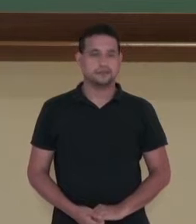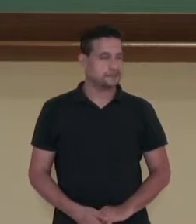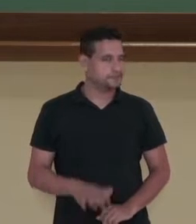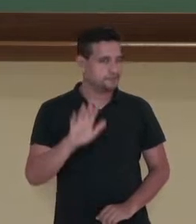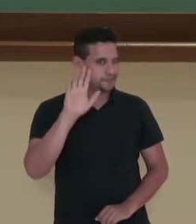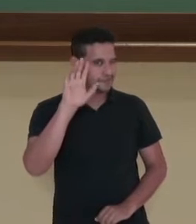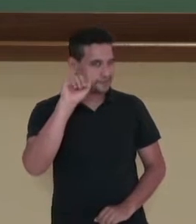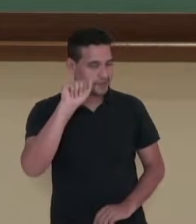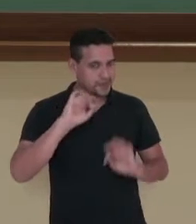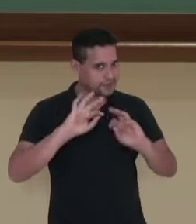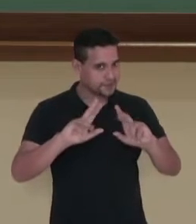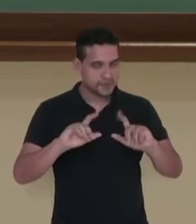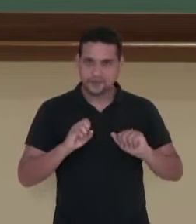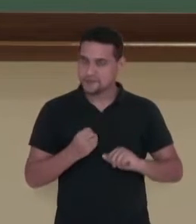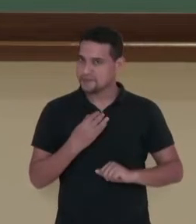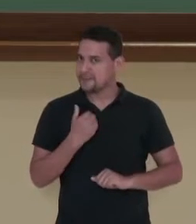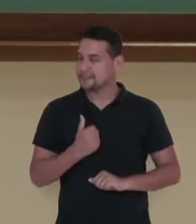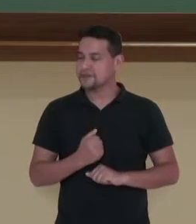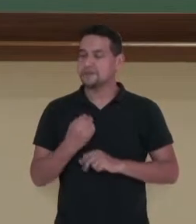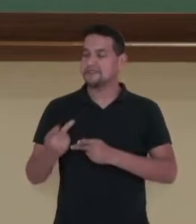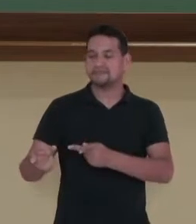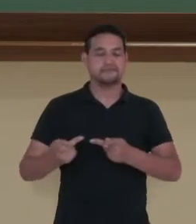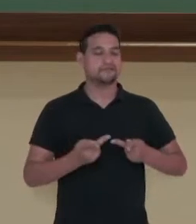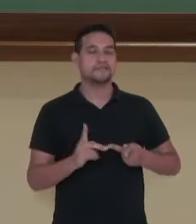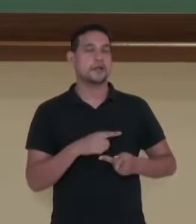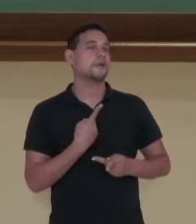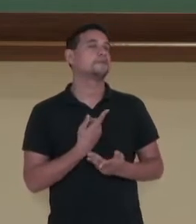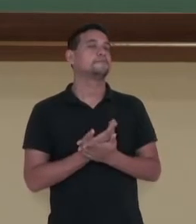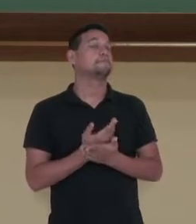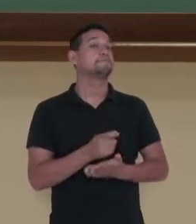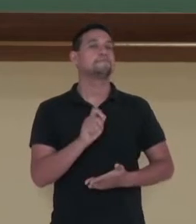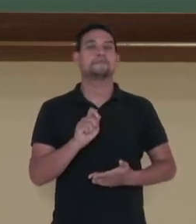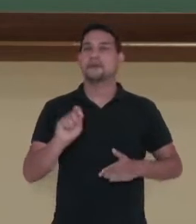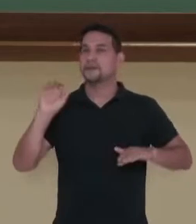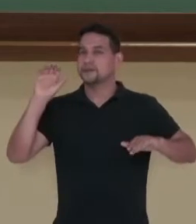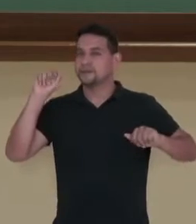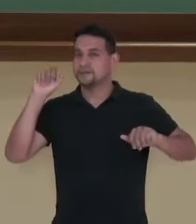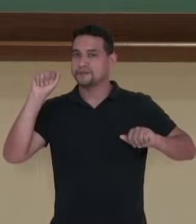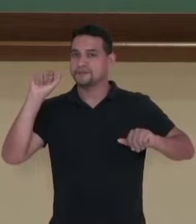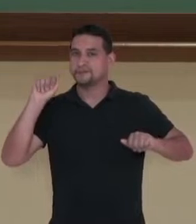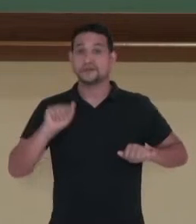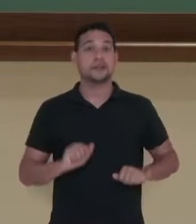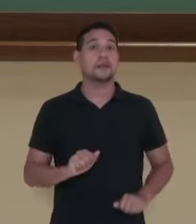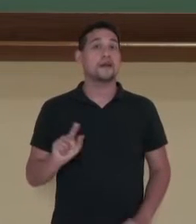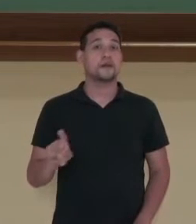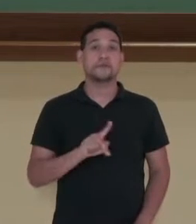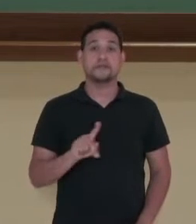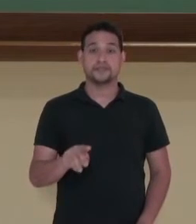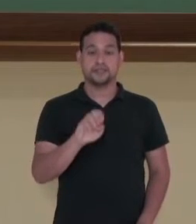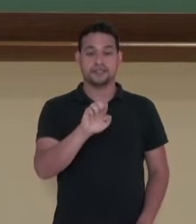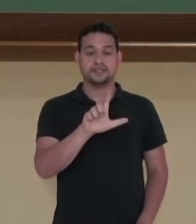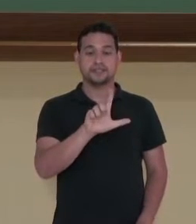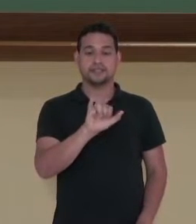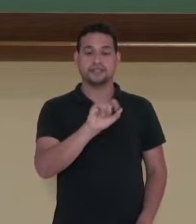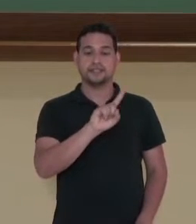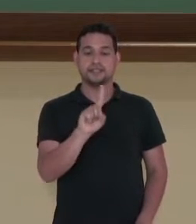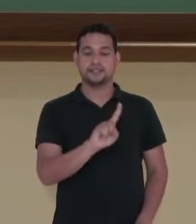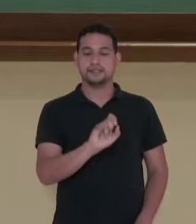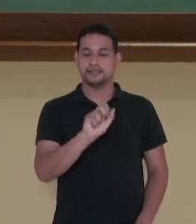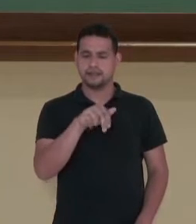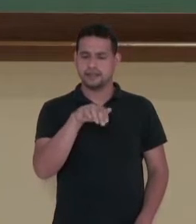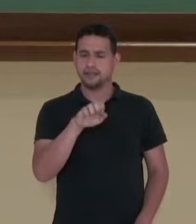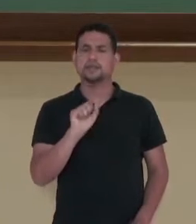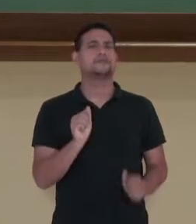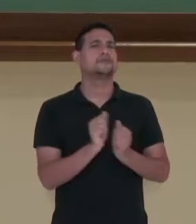Hola chicos, ¿qué tal? Bienvenidos a más una clase de lengua española. Soy la profesora Elisiane y vamos juntos